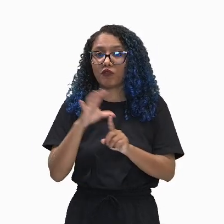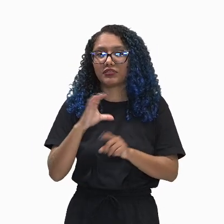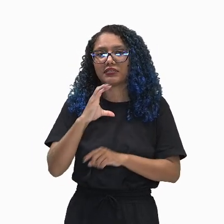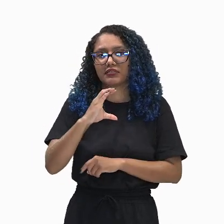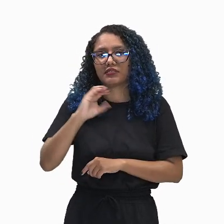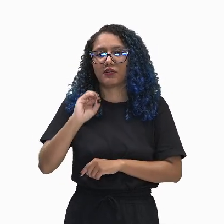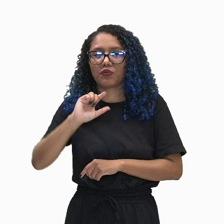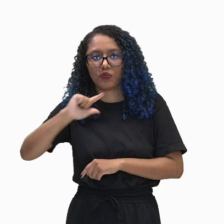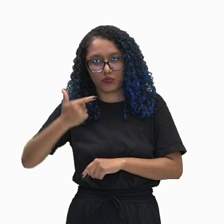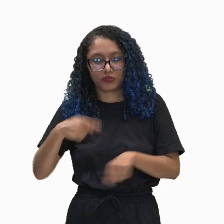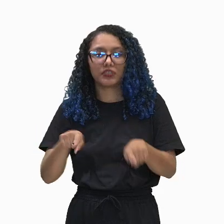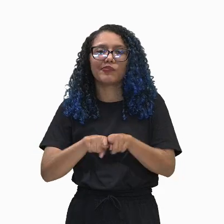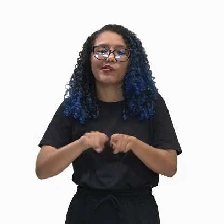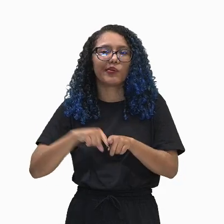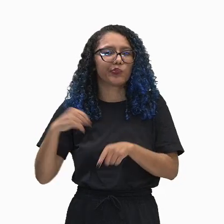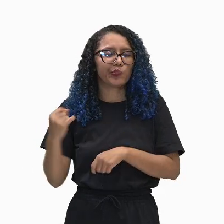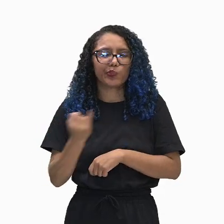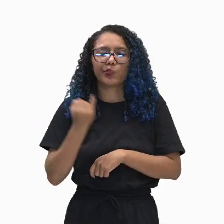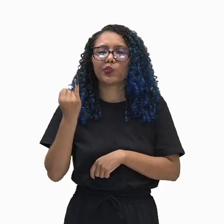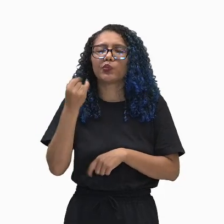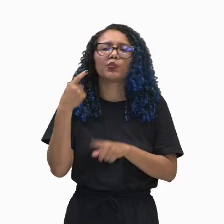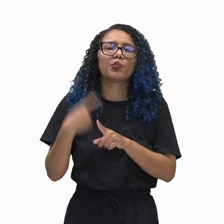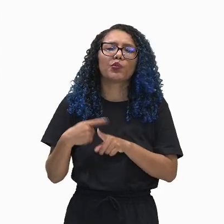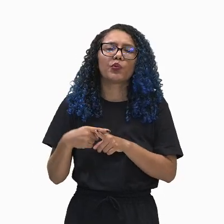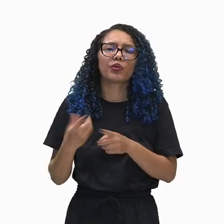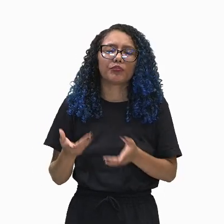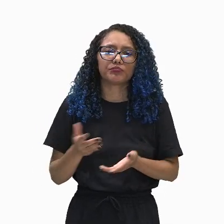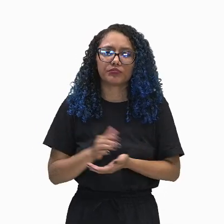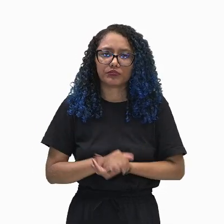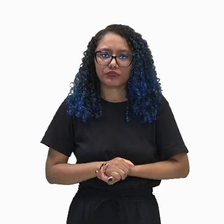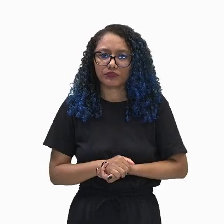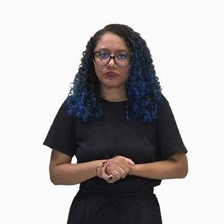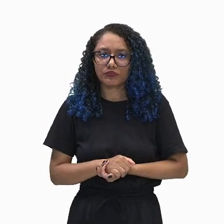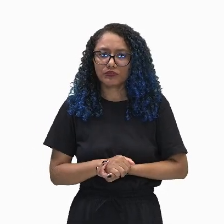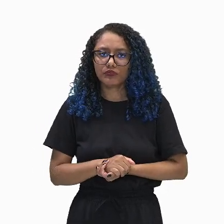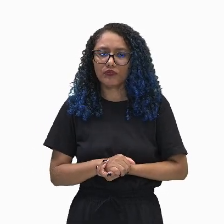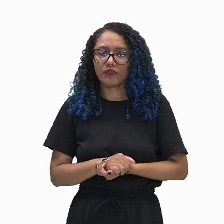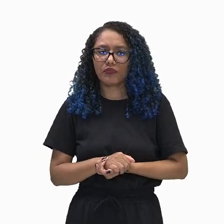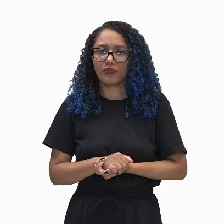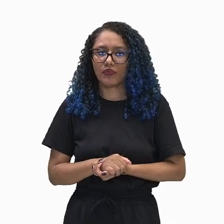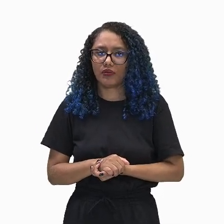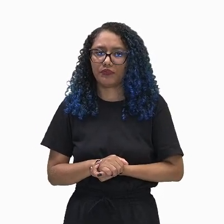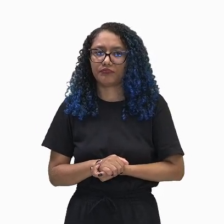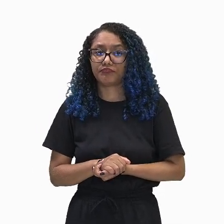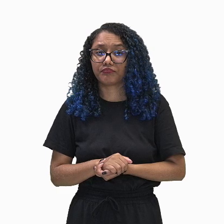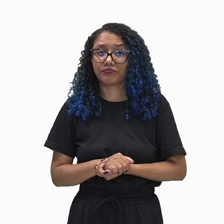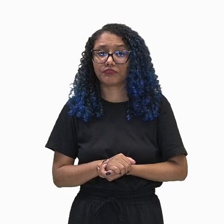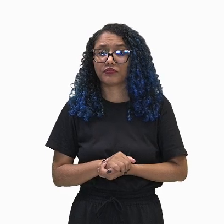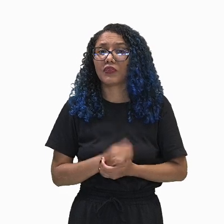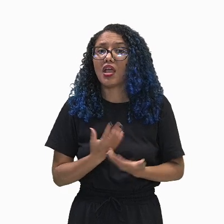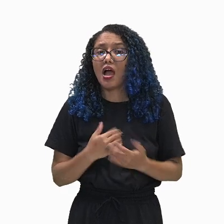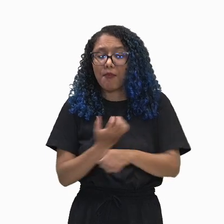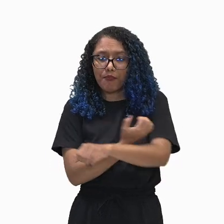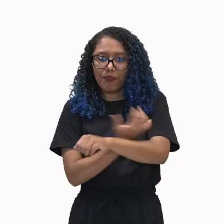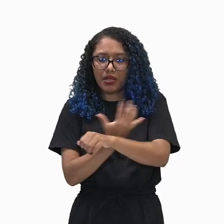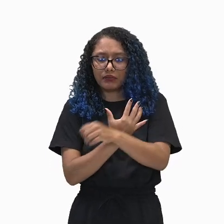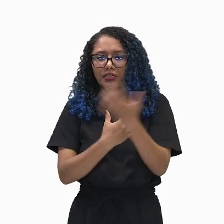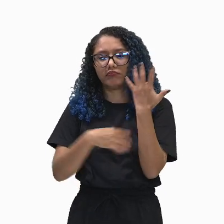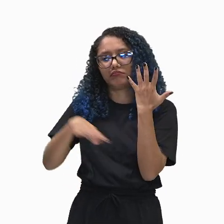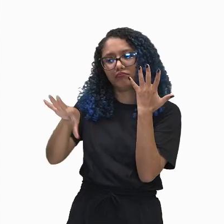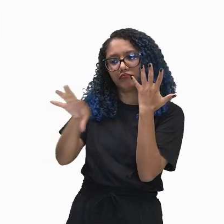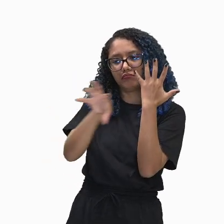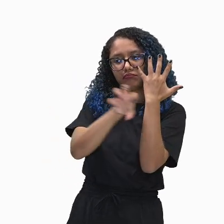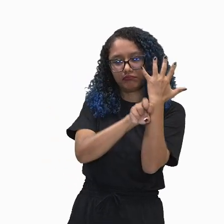limitante importantíssimo, considerando que as plantas fazem a captura de CO2 para o processo da